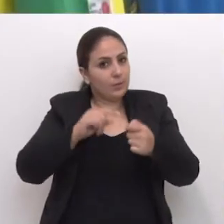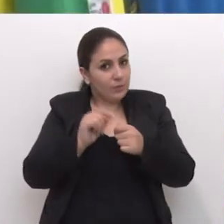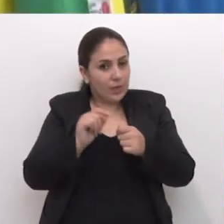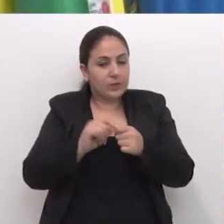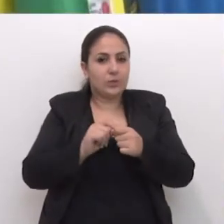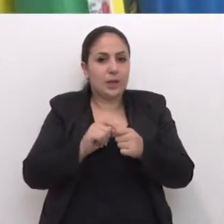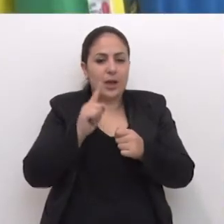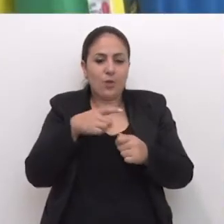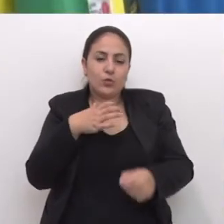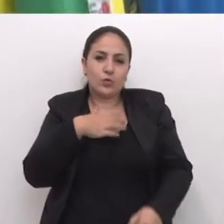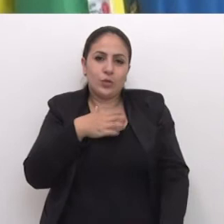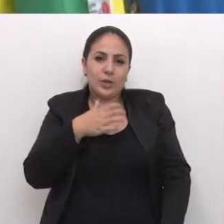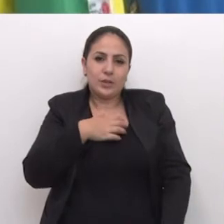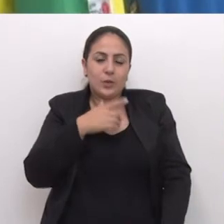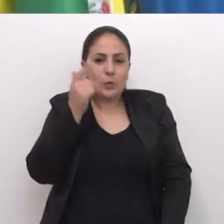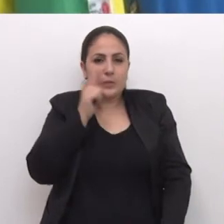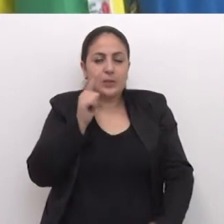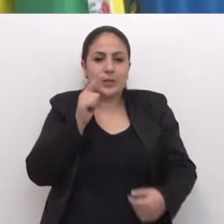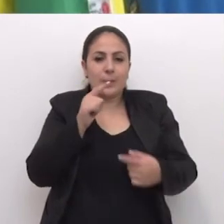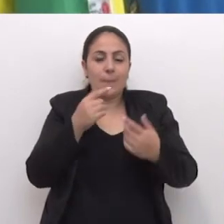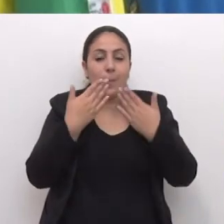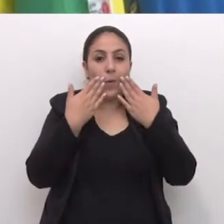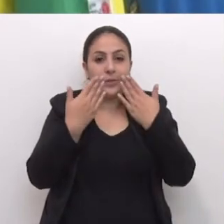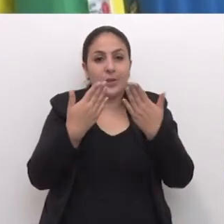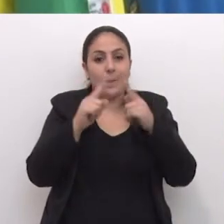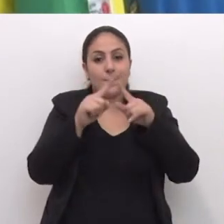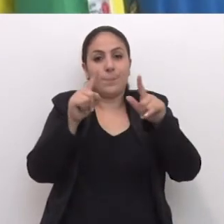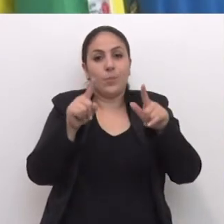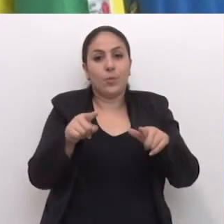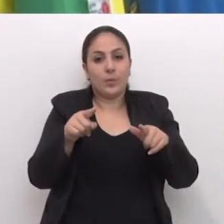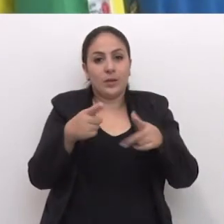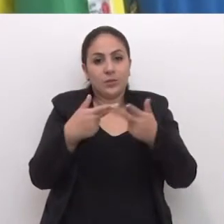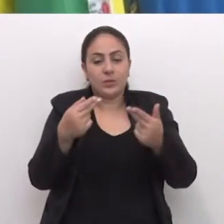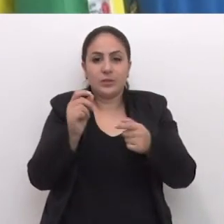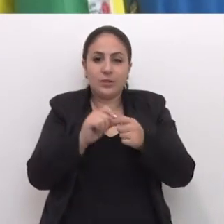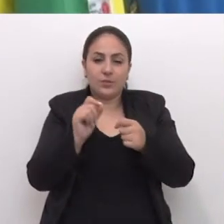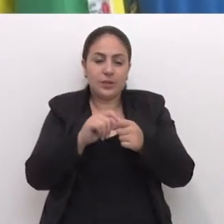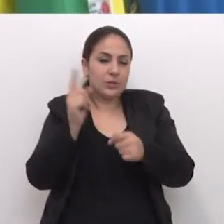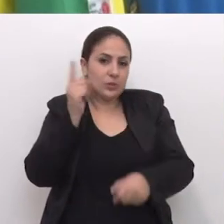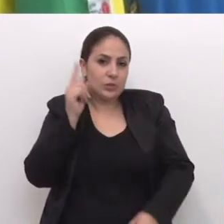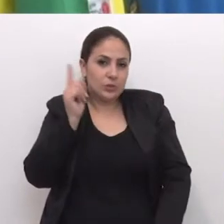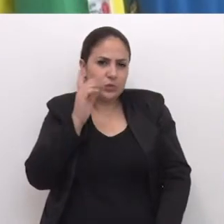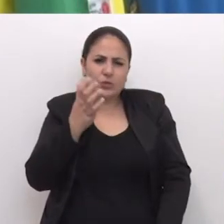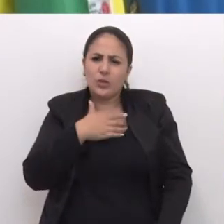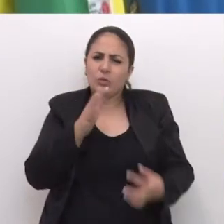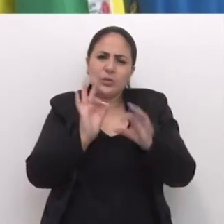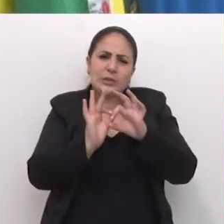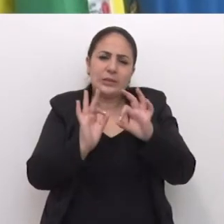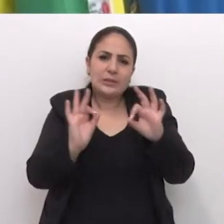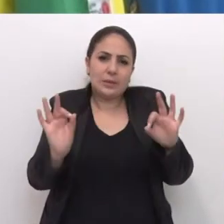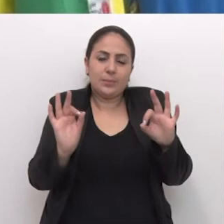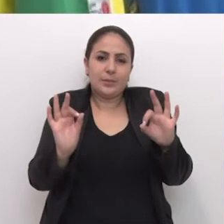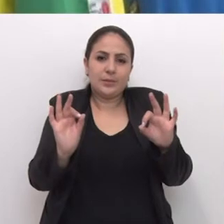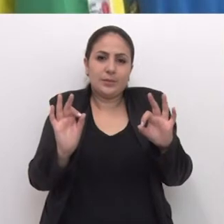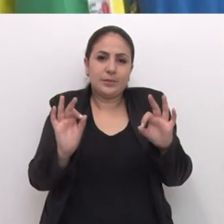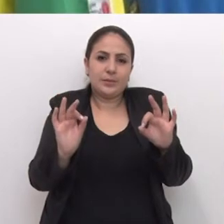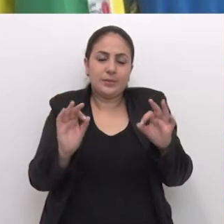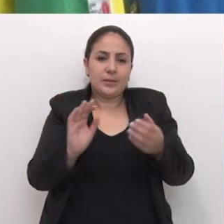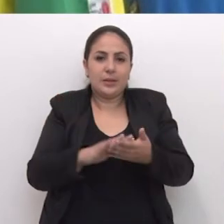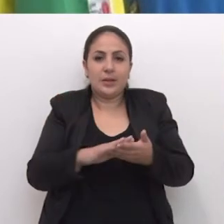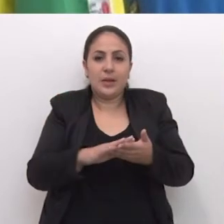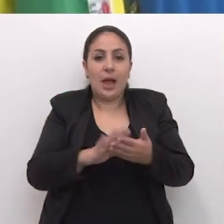trabalho realizado é uma forma de tornar público o bem feito, que é feito diariamente de uma forma muito